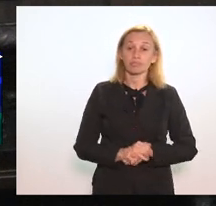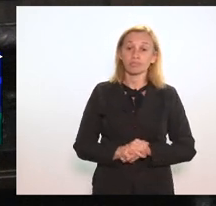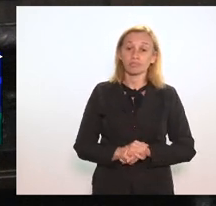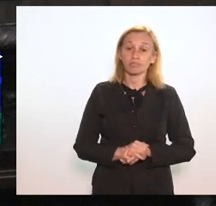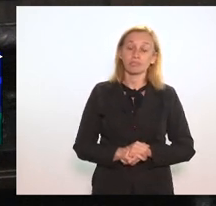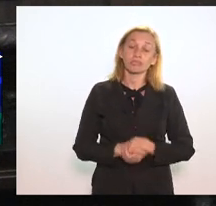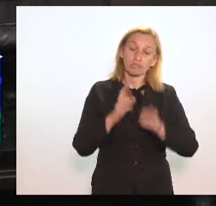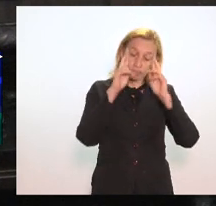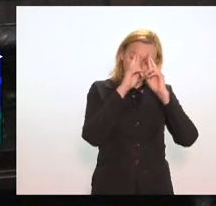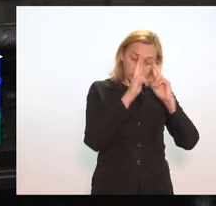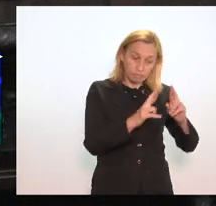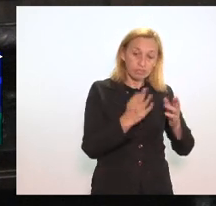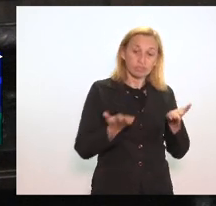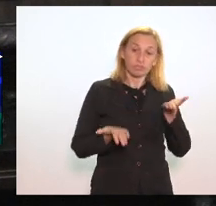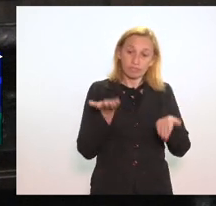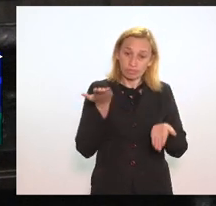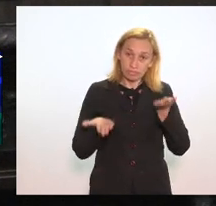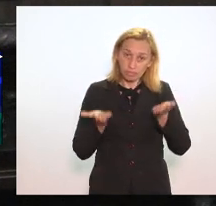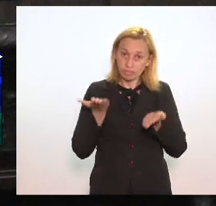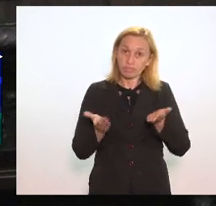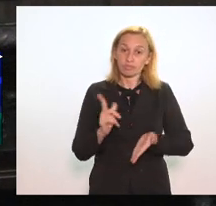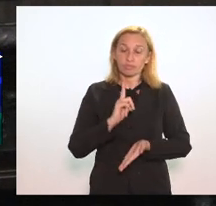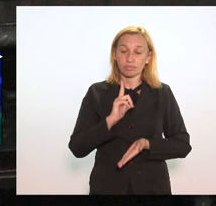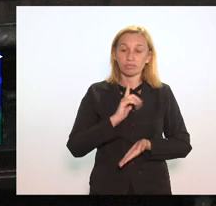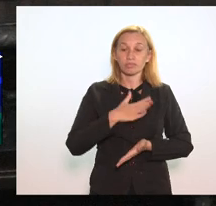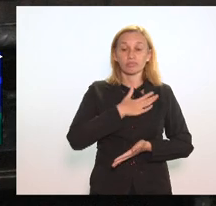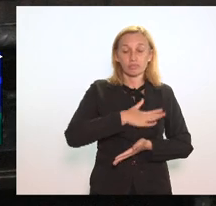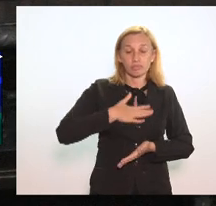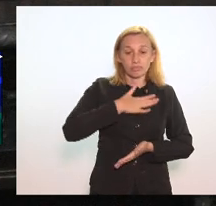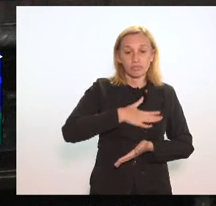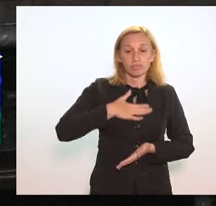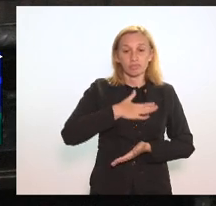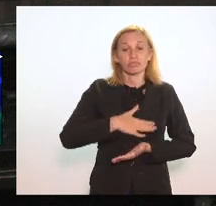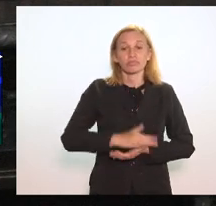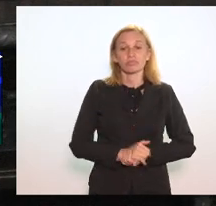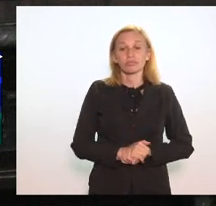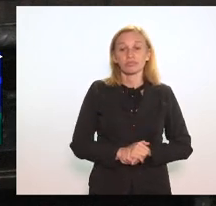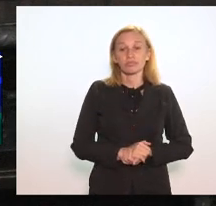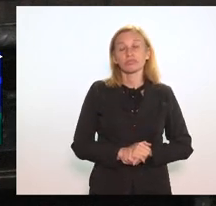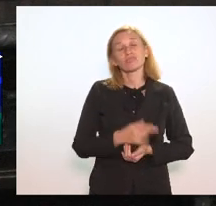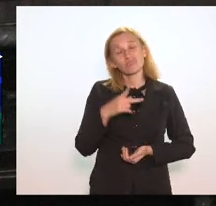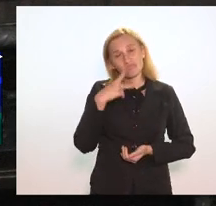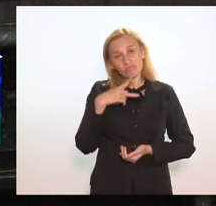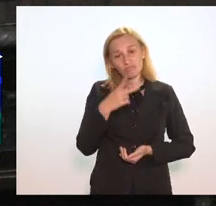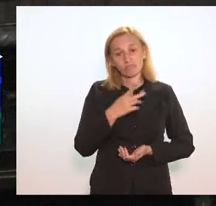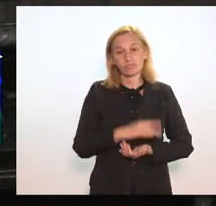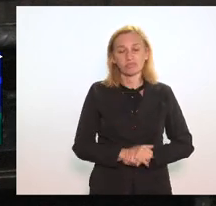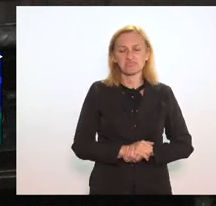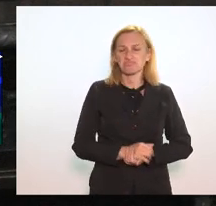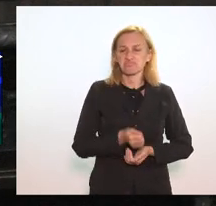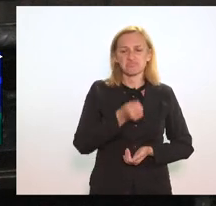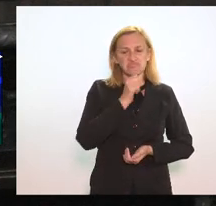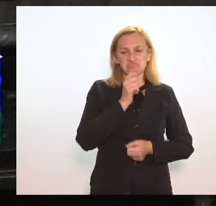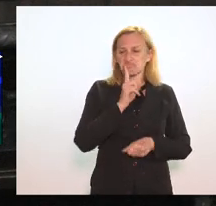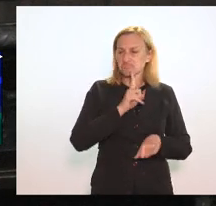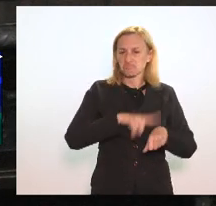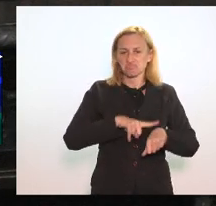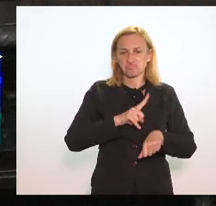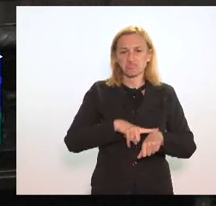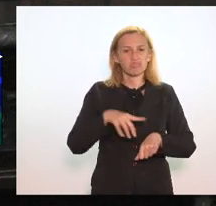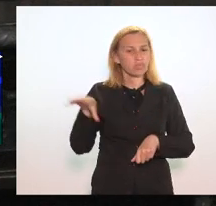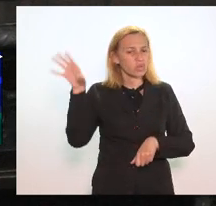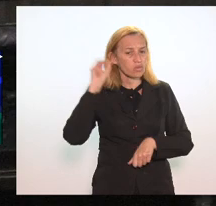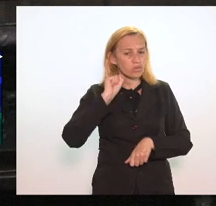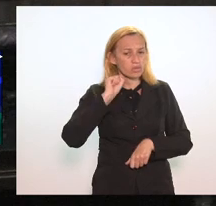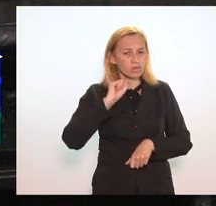temos que ter um equilíbrio e aí eu gostaria quer dizer em momento algum eu